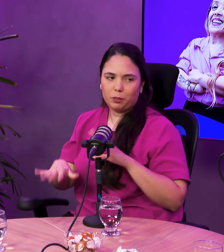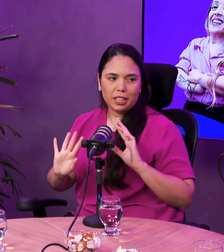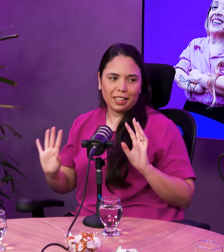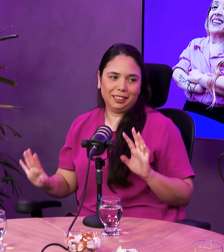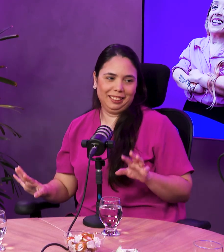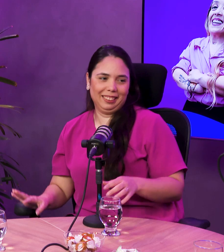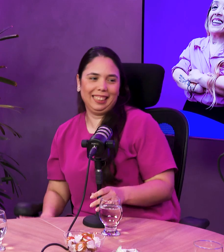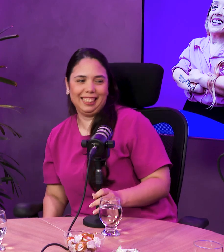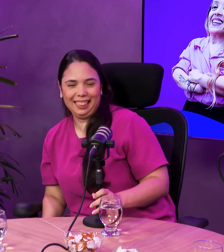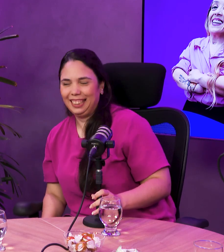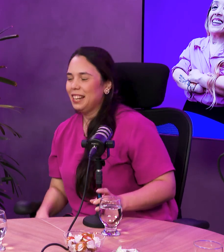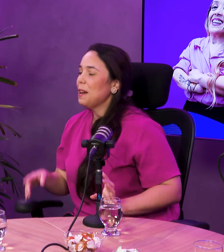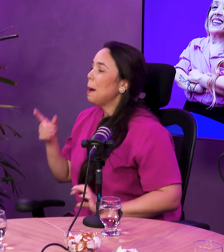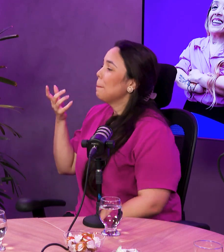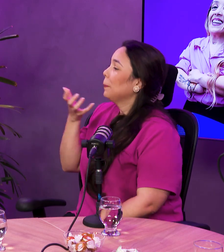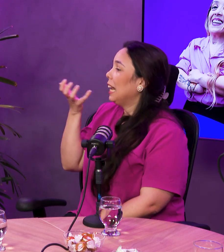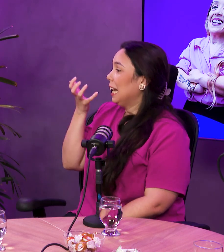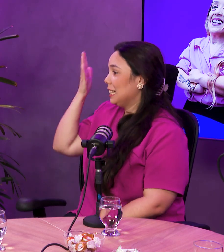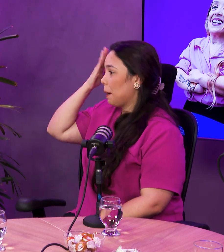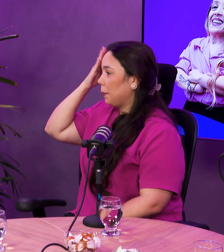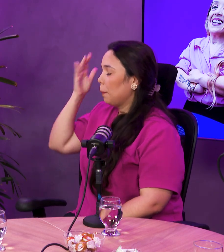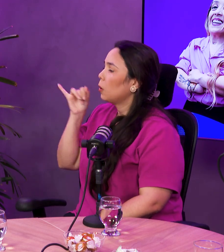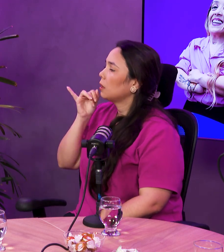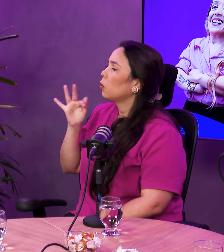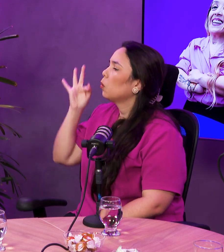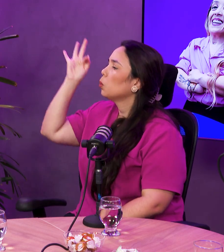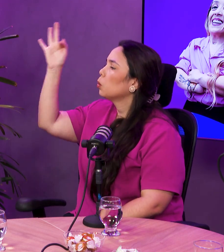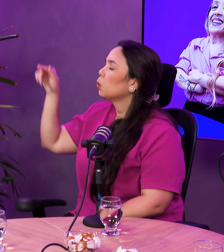Corta. Vocês editam, Claro, né? claro, pode deixar.